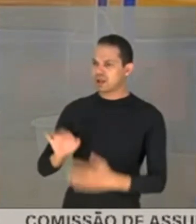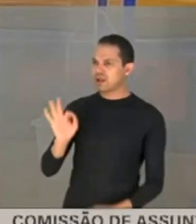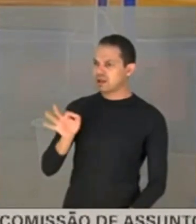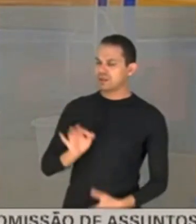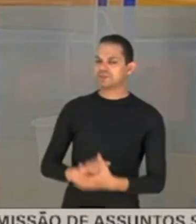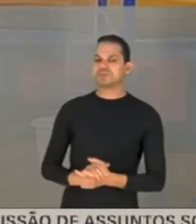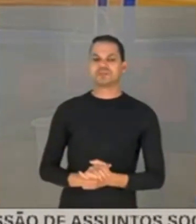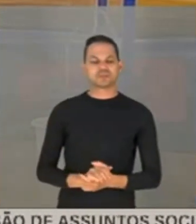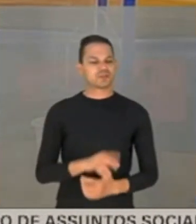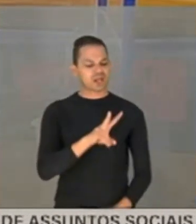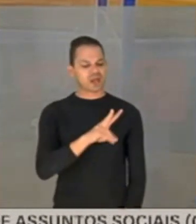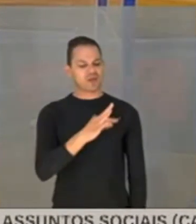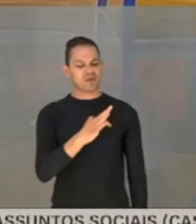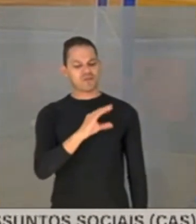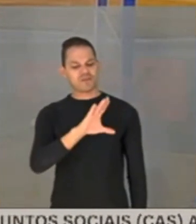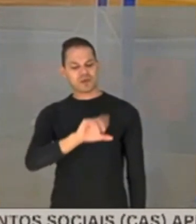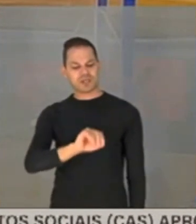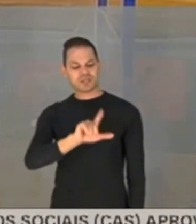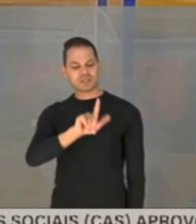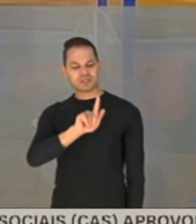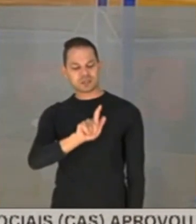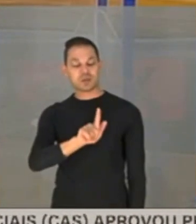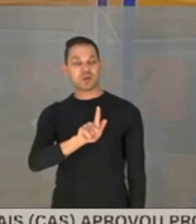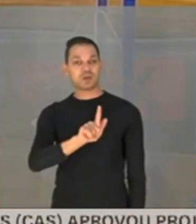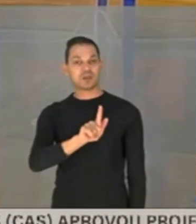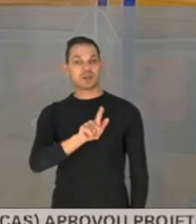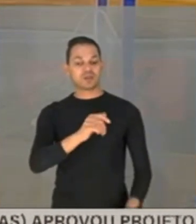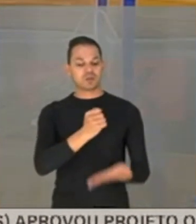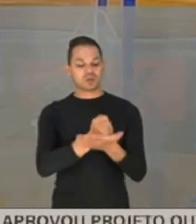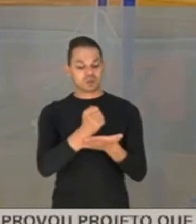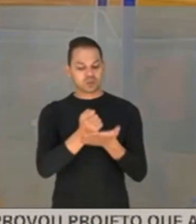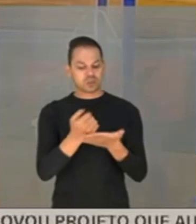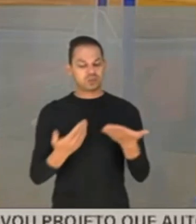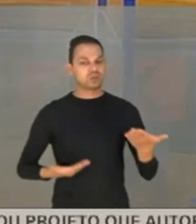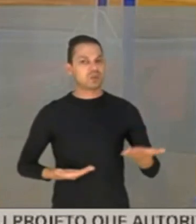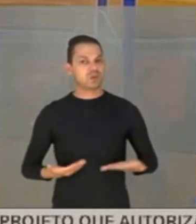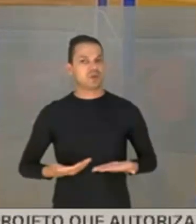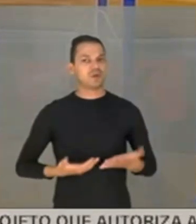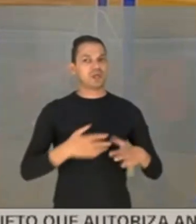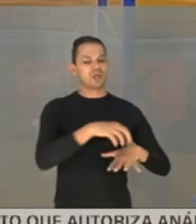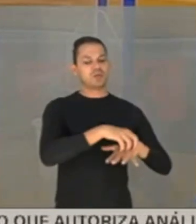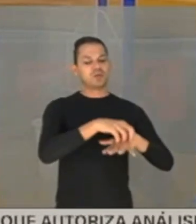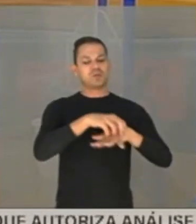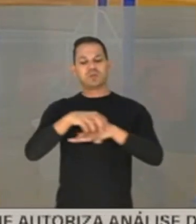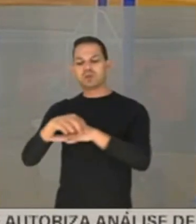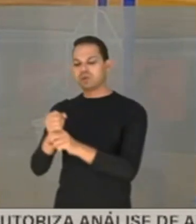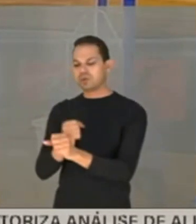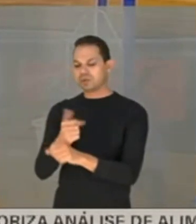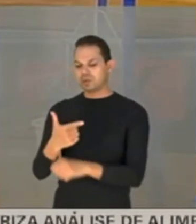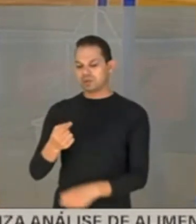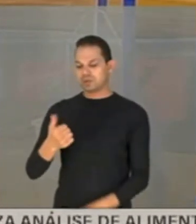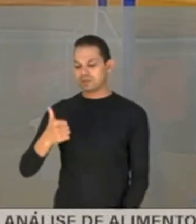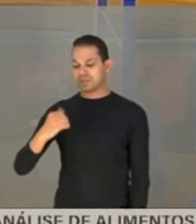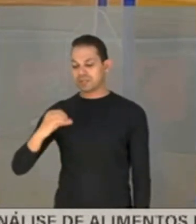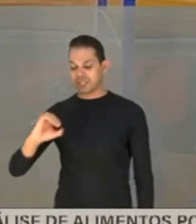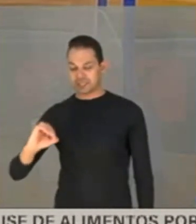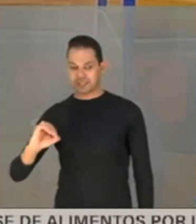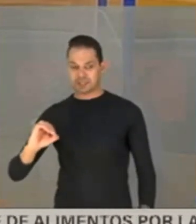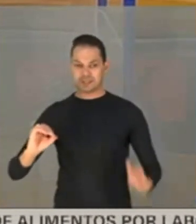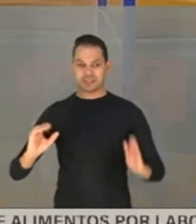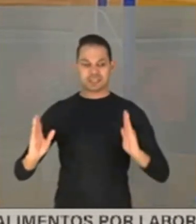que a VTC-Log firmou o contrato de prestação de serviço de transporte entre 2010